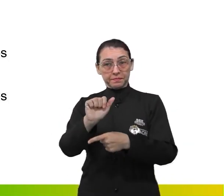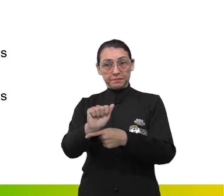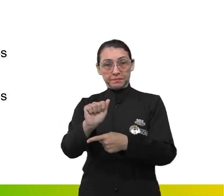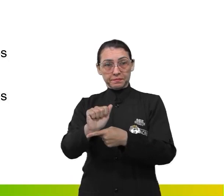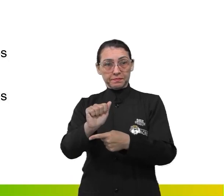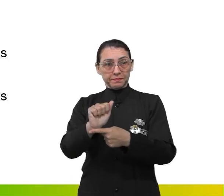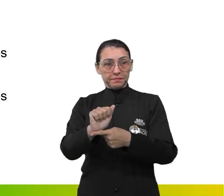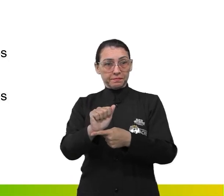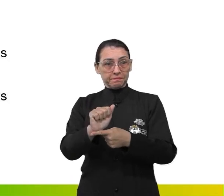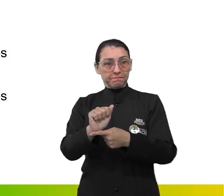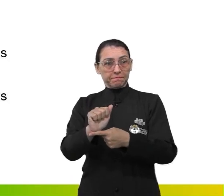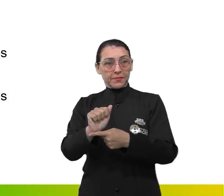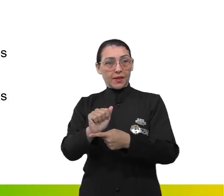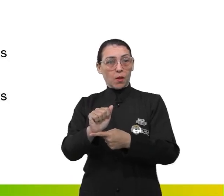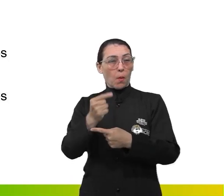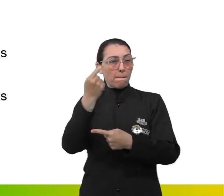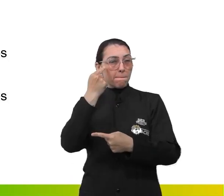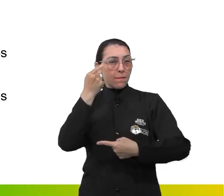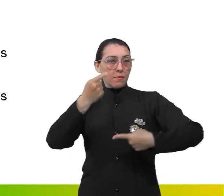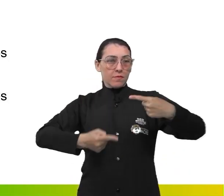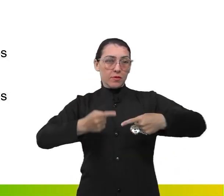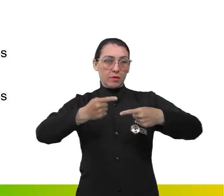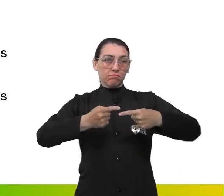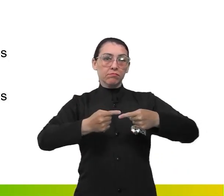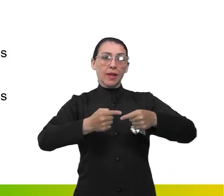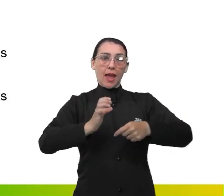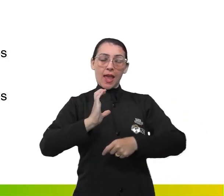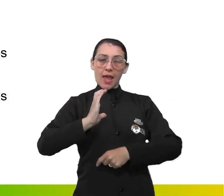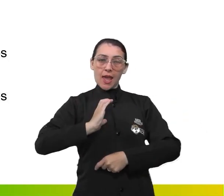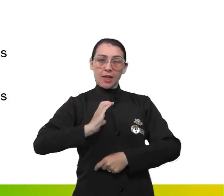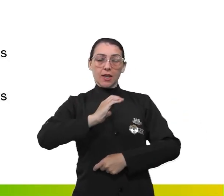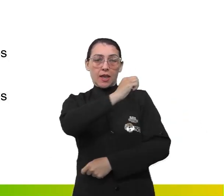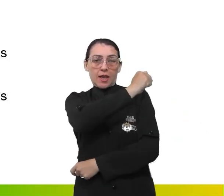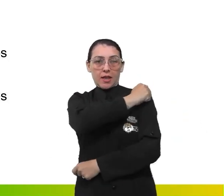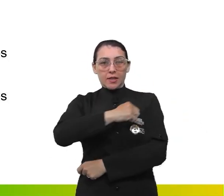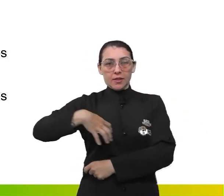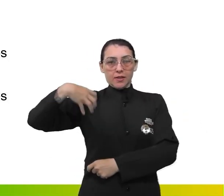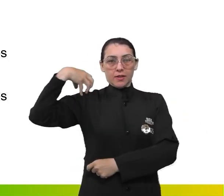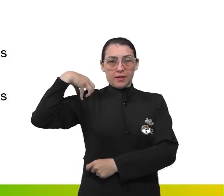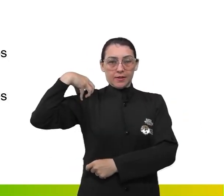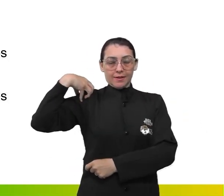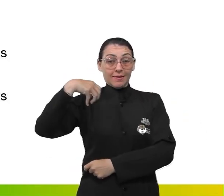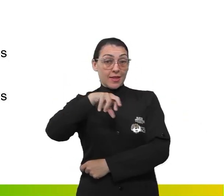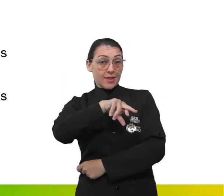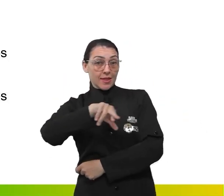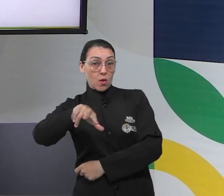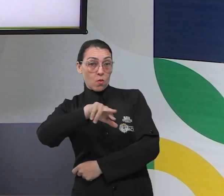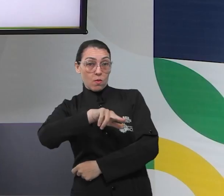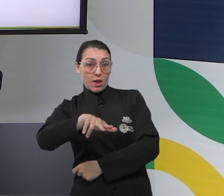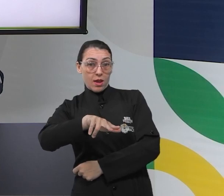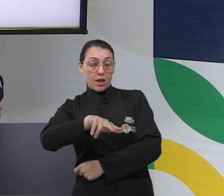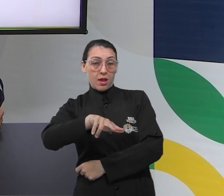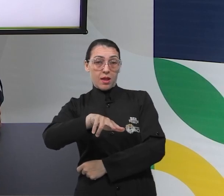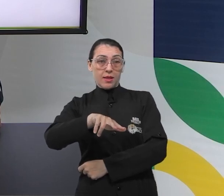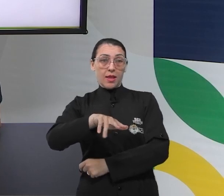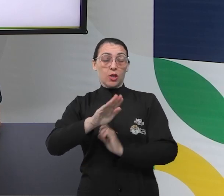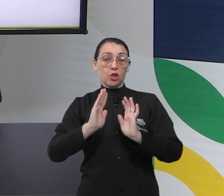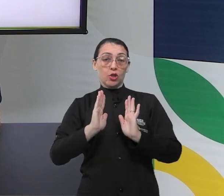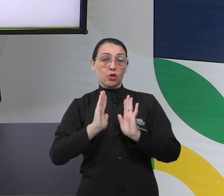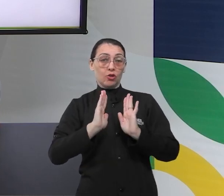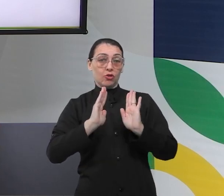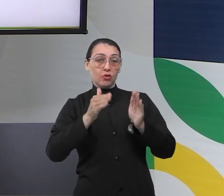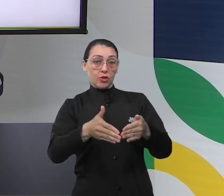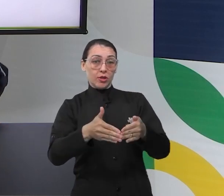Letra A. A visão da política como extensão da ética aristotélica? Não, isso aqui está